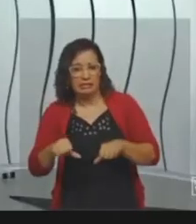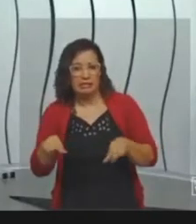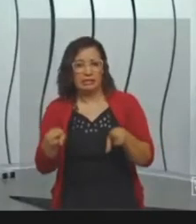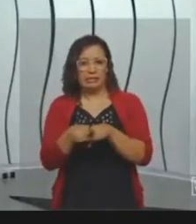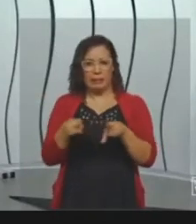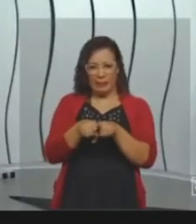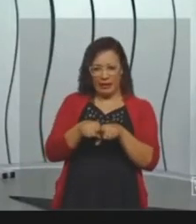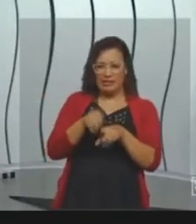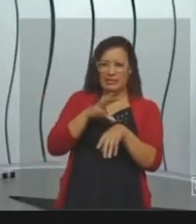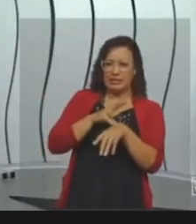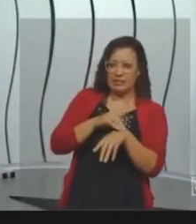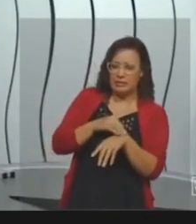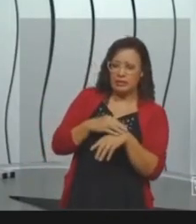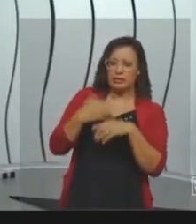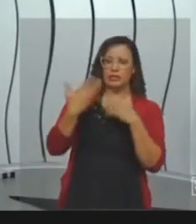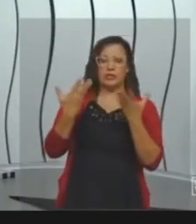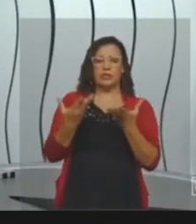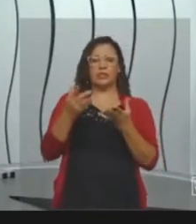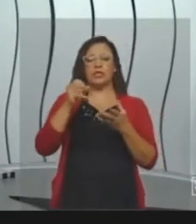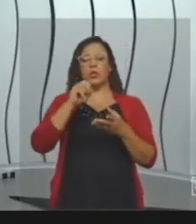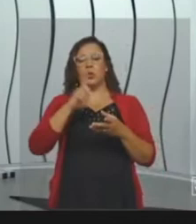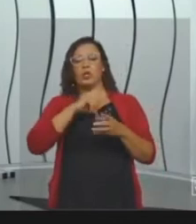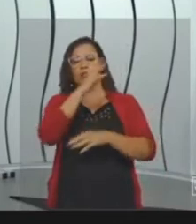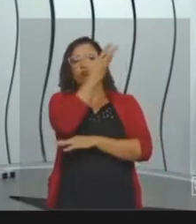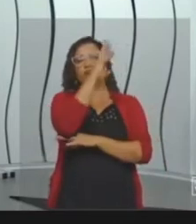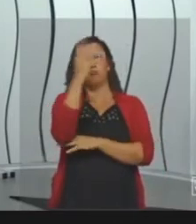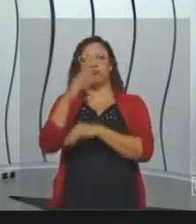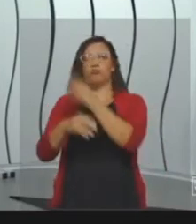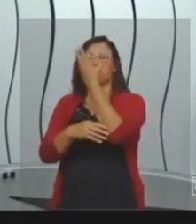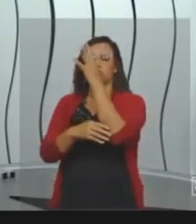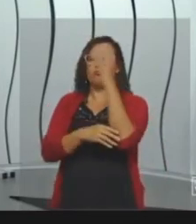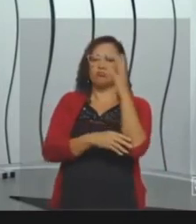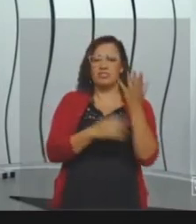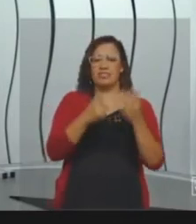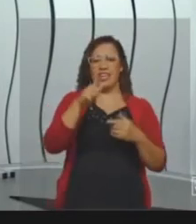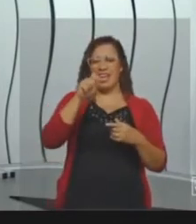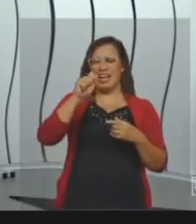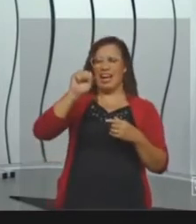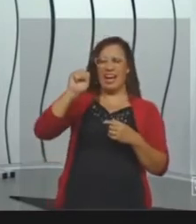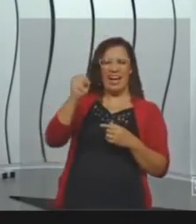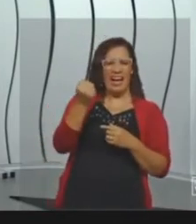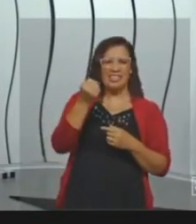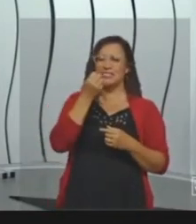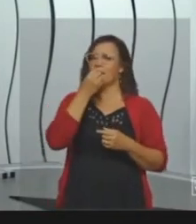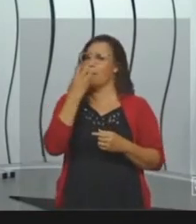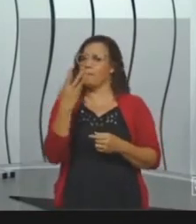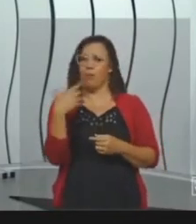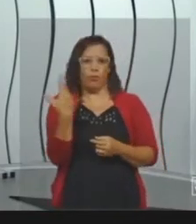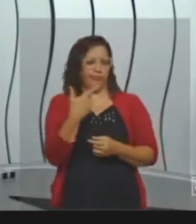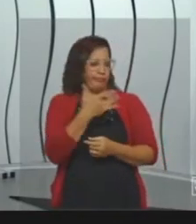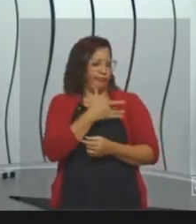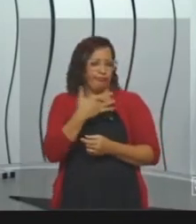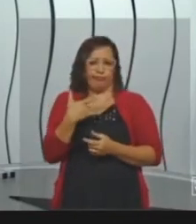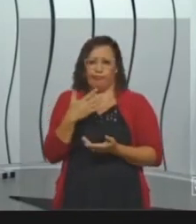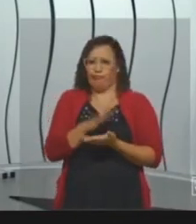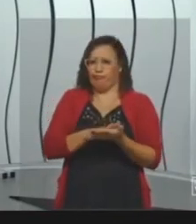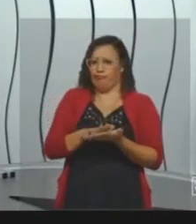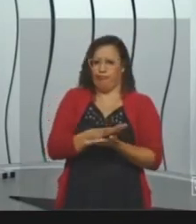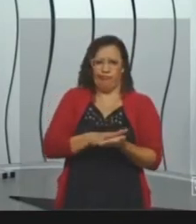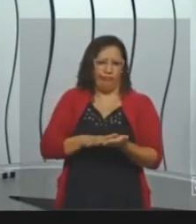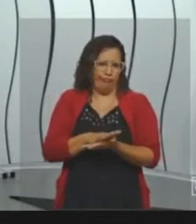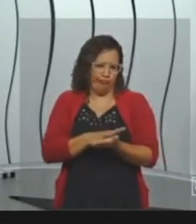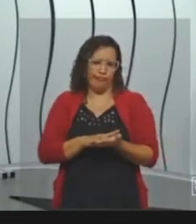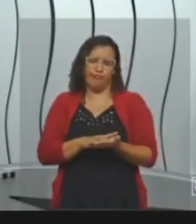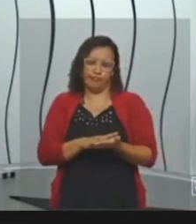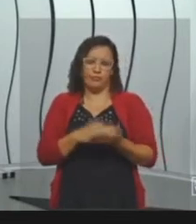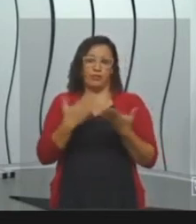relacionado com essa produção de gás carbônico e outros gases também que não são benéficos para a nossa saúde, o que tem